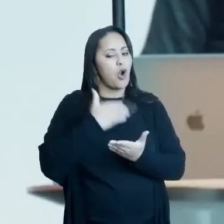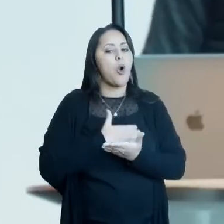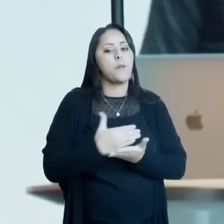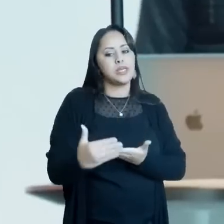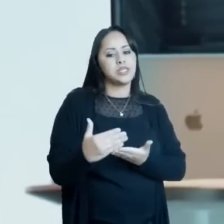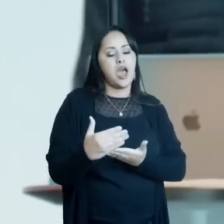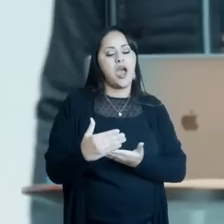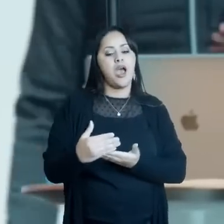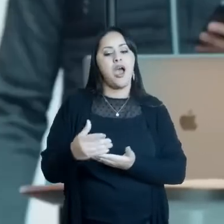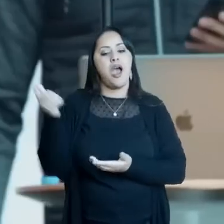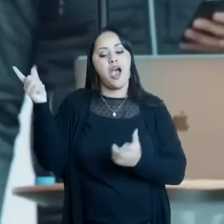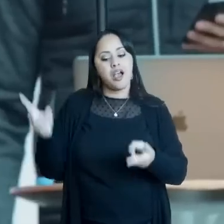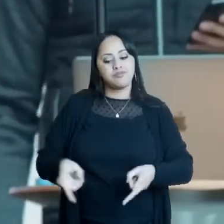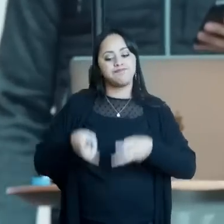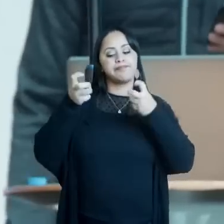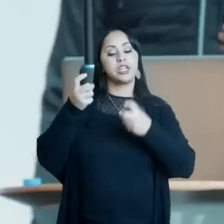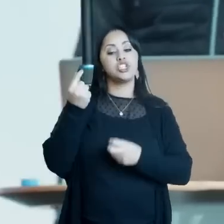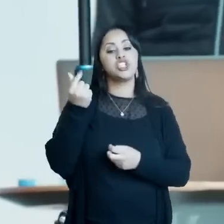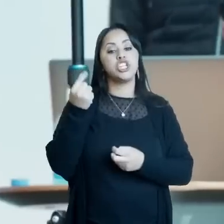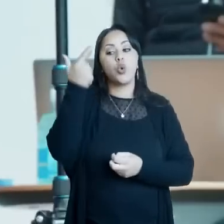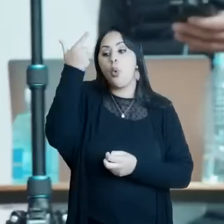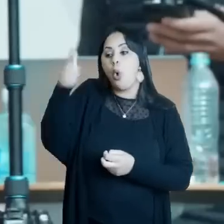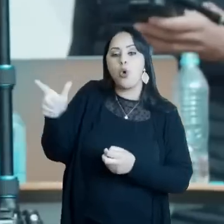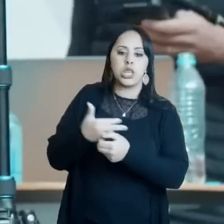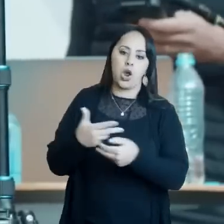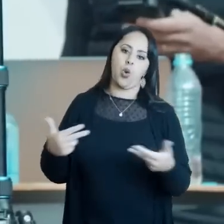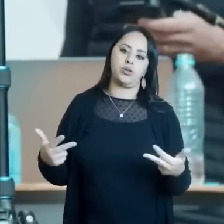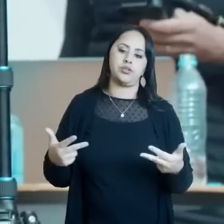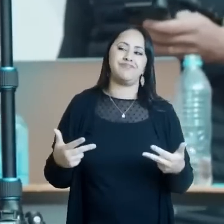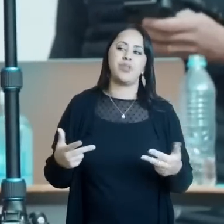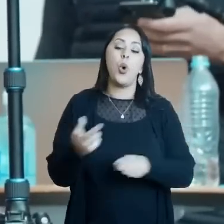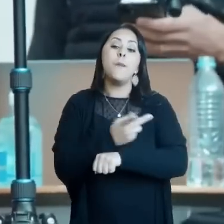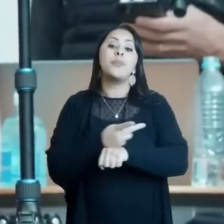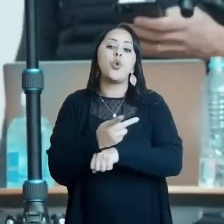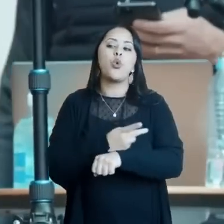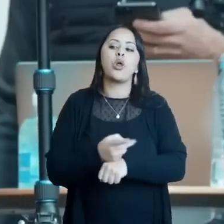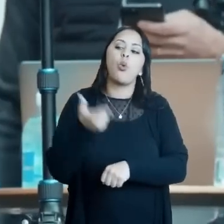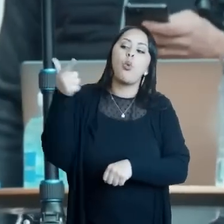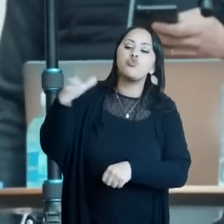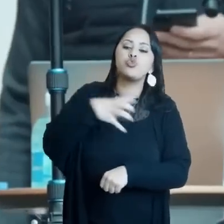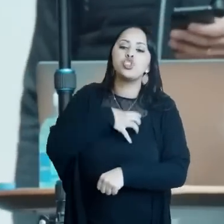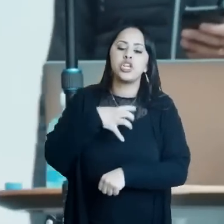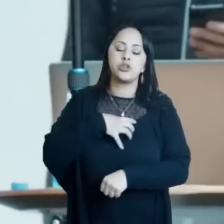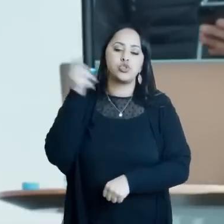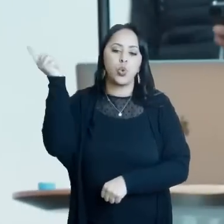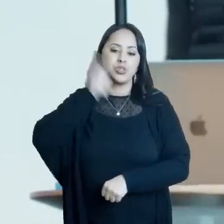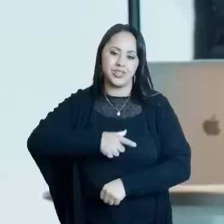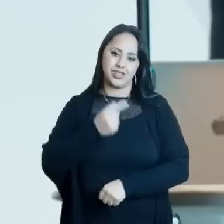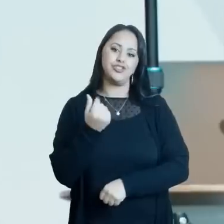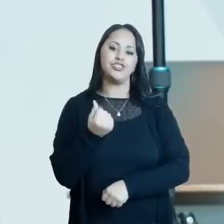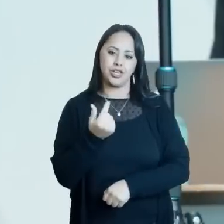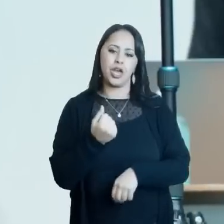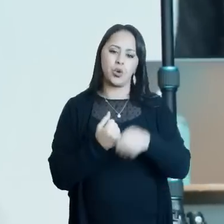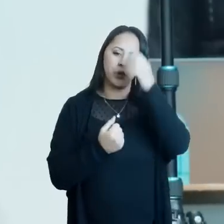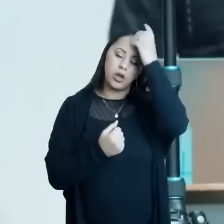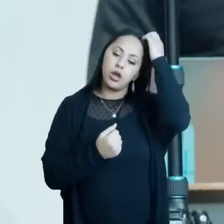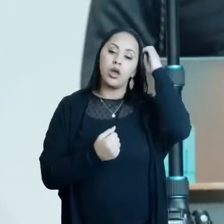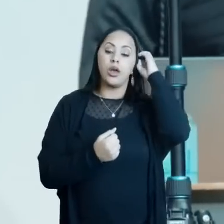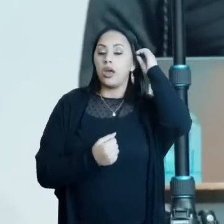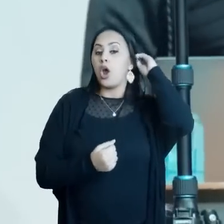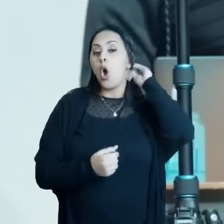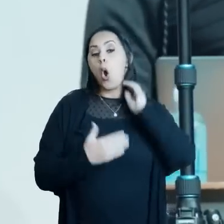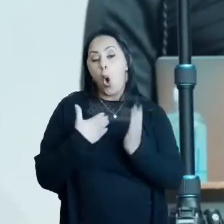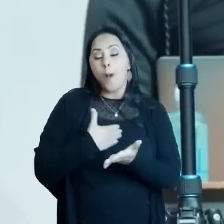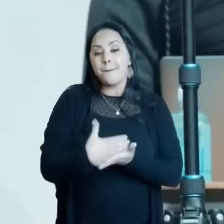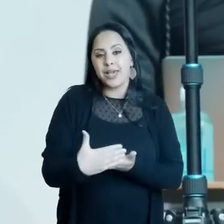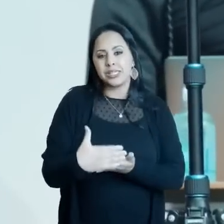começar a ganhar dinheiro com alguma outra coisa. Então, busca uma fonte de renda uma segunda fonte de renda, começa a ganhar dinheiro com aquela